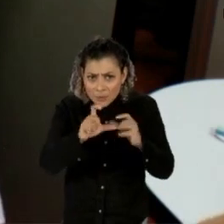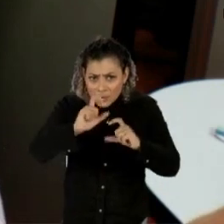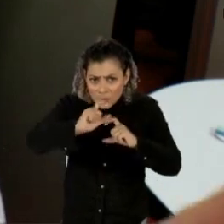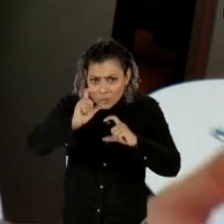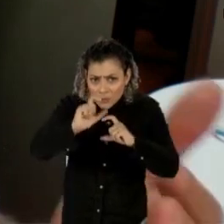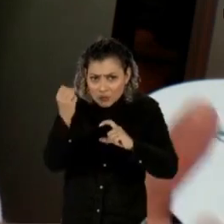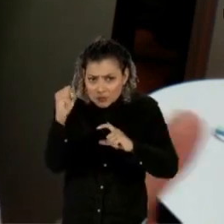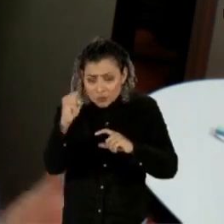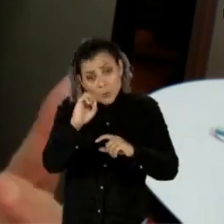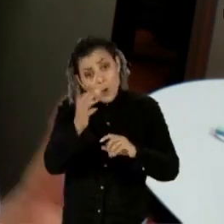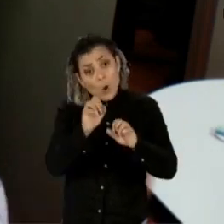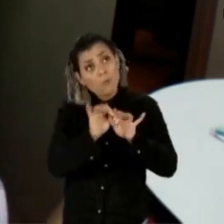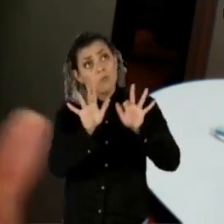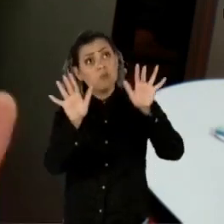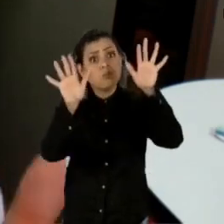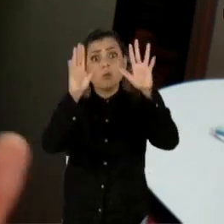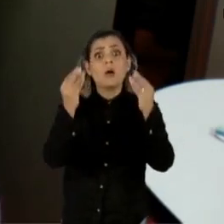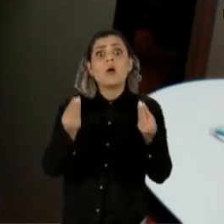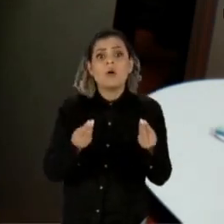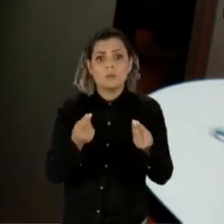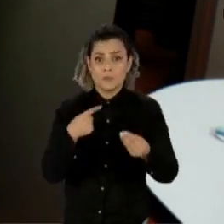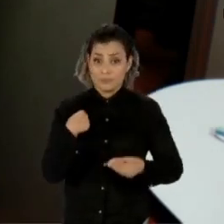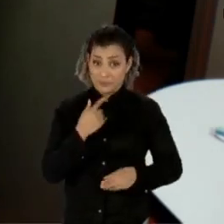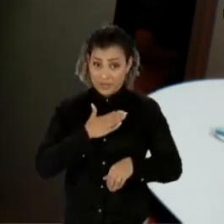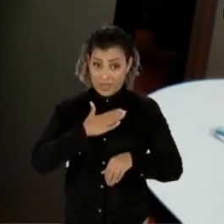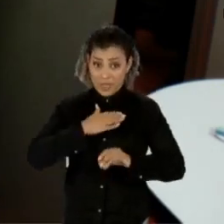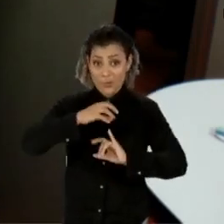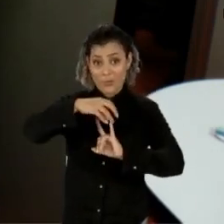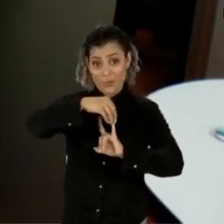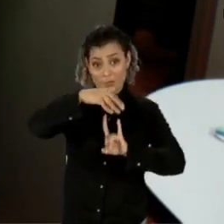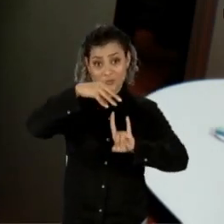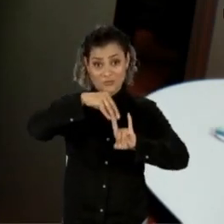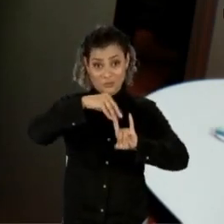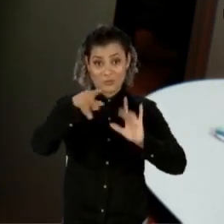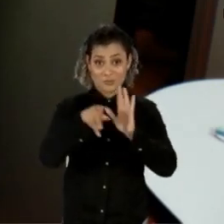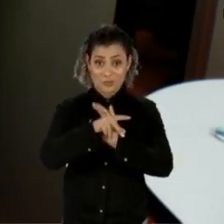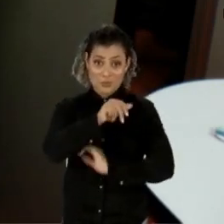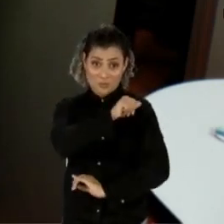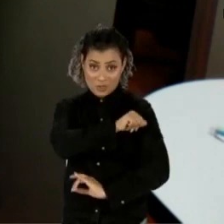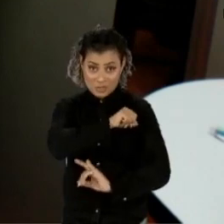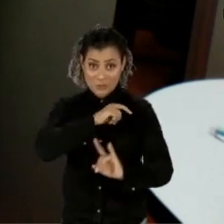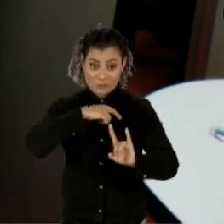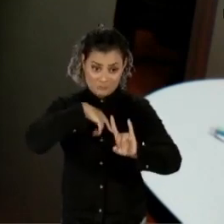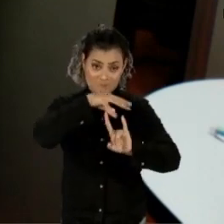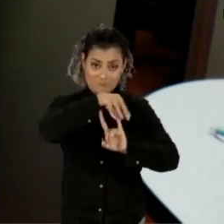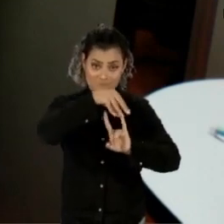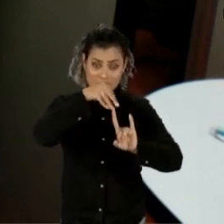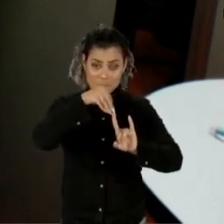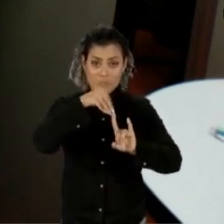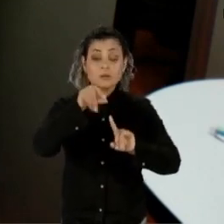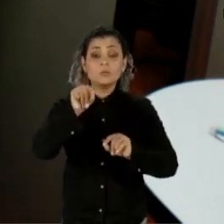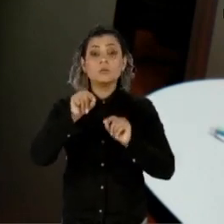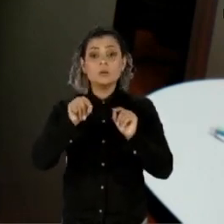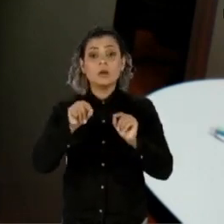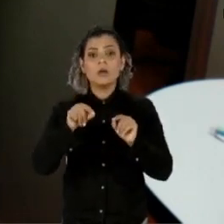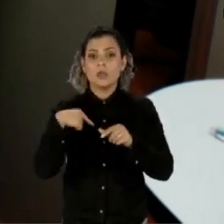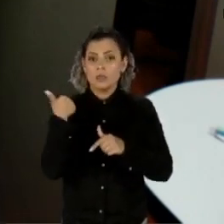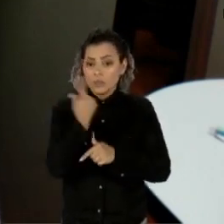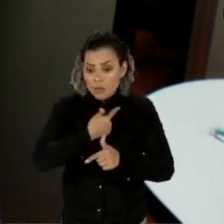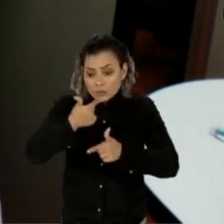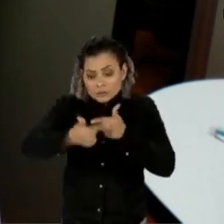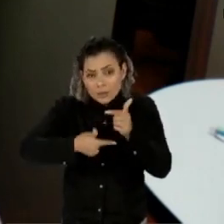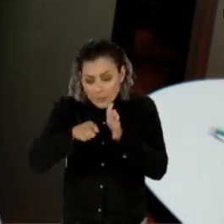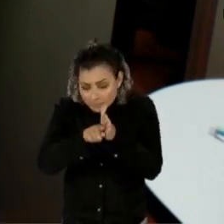cético e quem entende como como eu sou da fundação oswaldo cruz nós estamos trabalhando uma nova frente para verificar